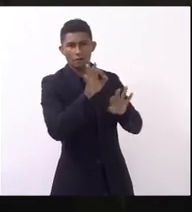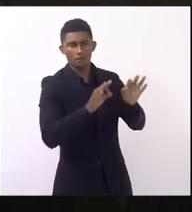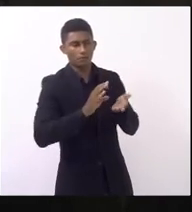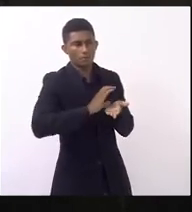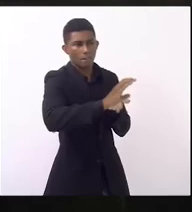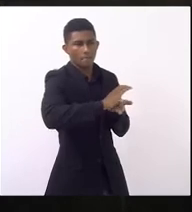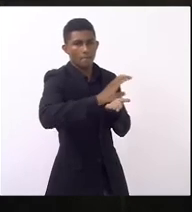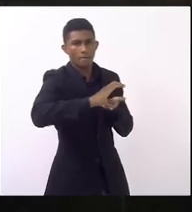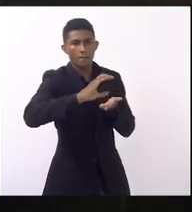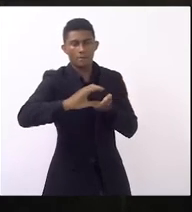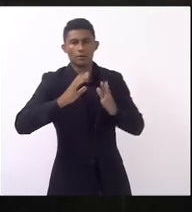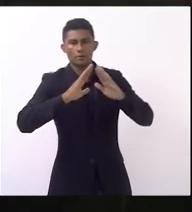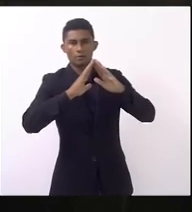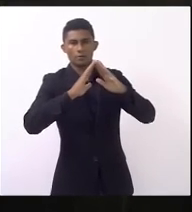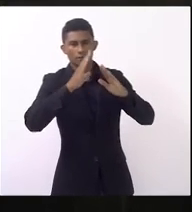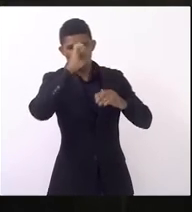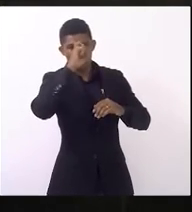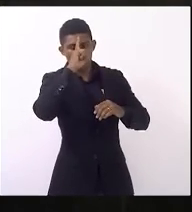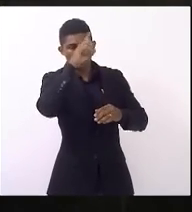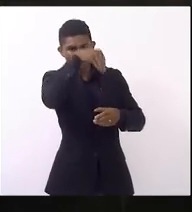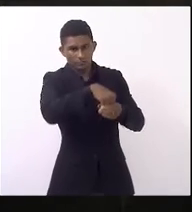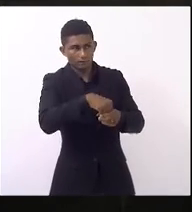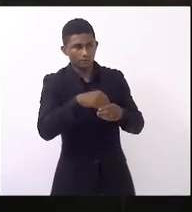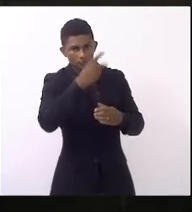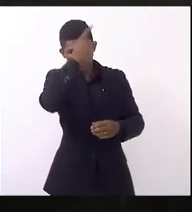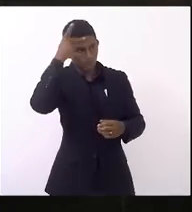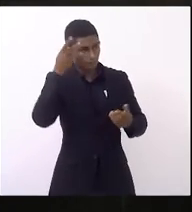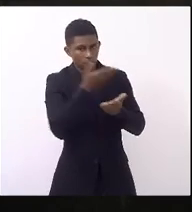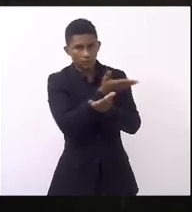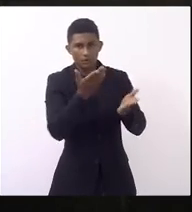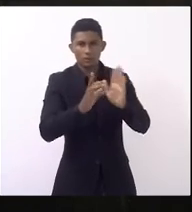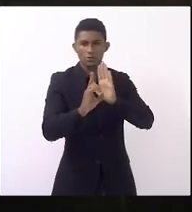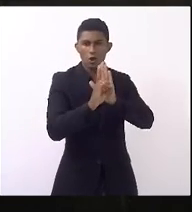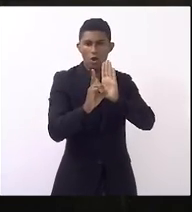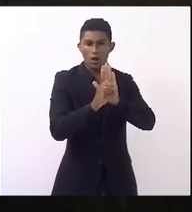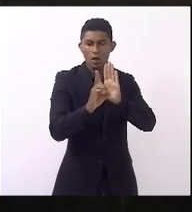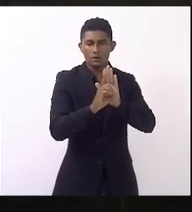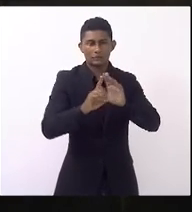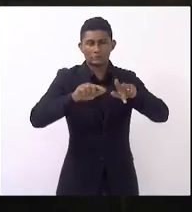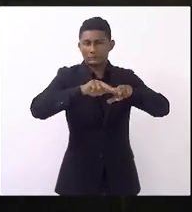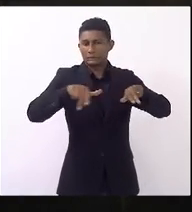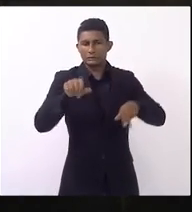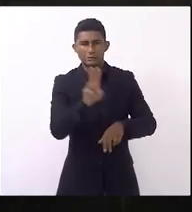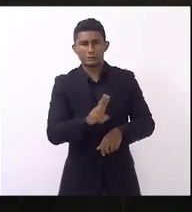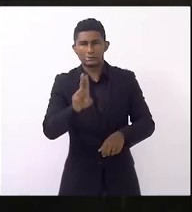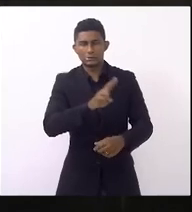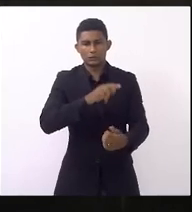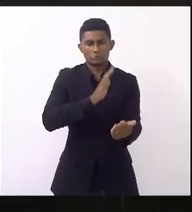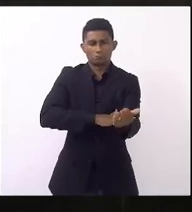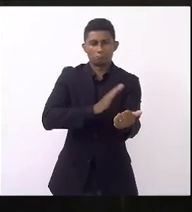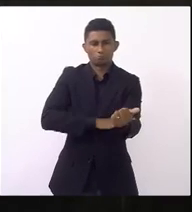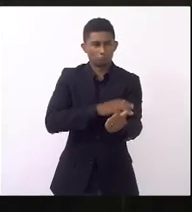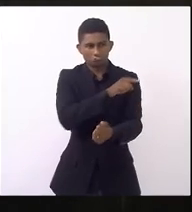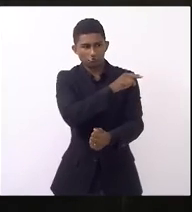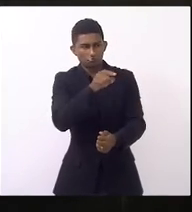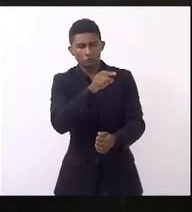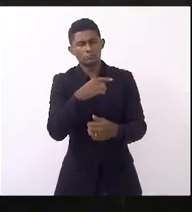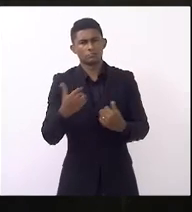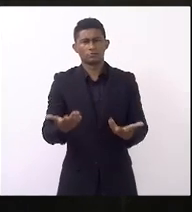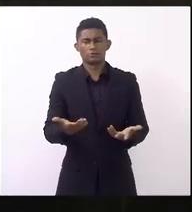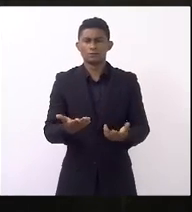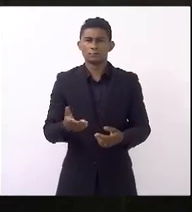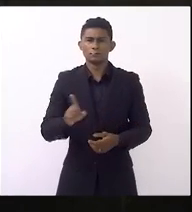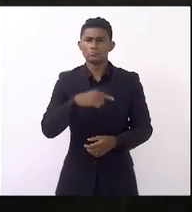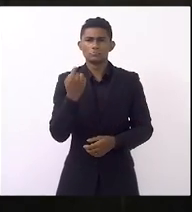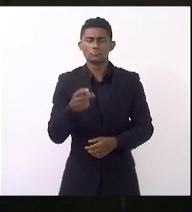com problemas decorrentes do uso de drogas, ou seja, uma abordagem que fortalece a linha